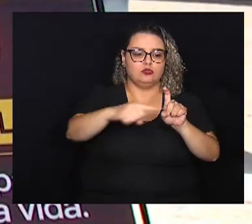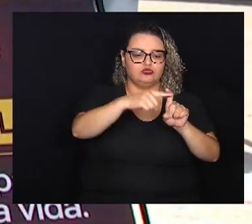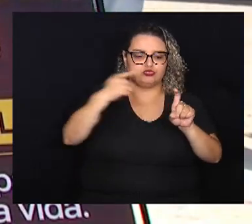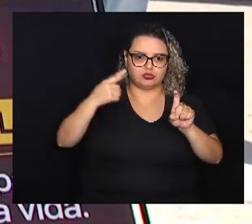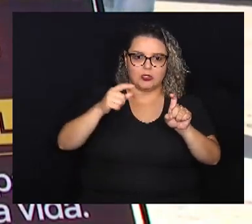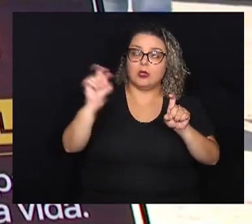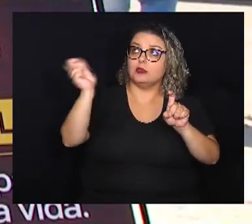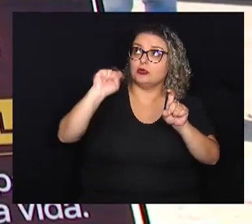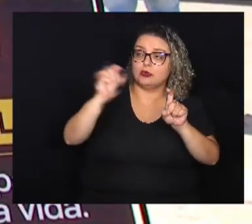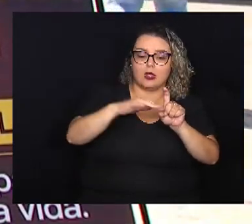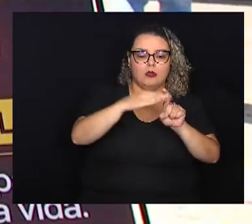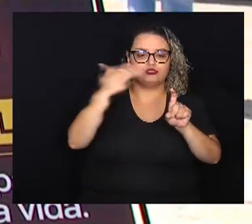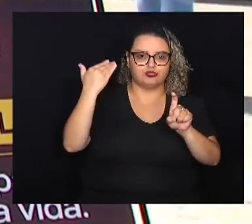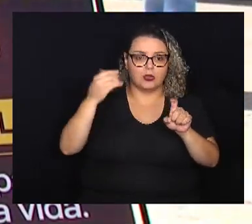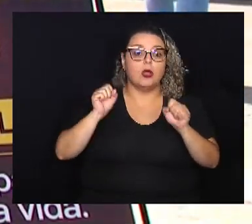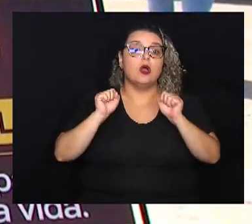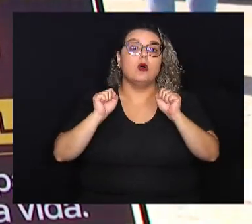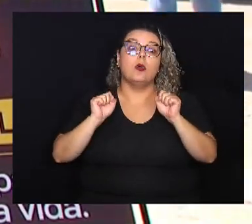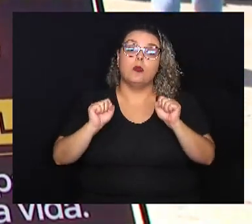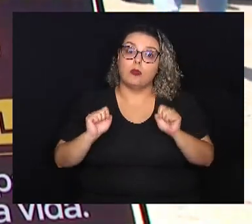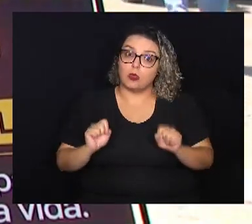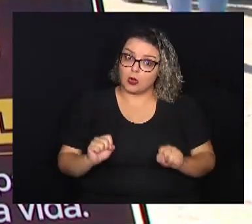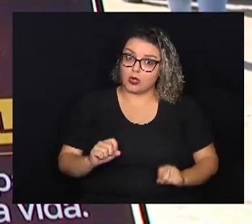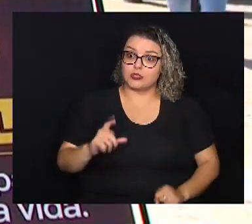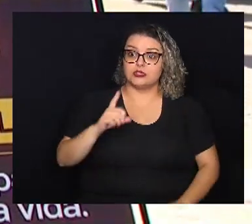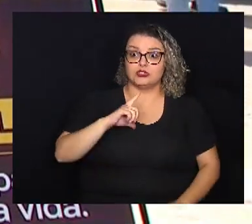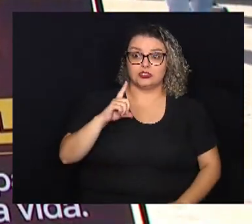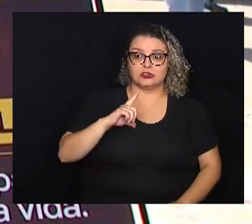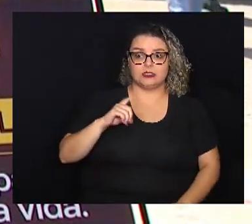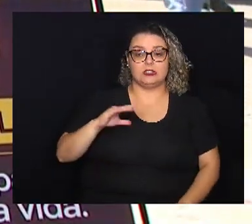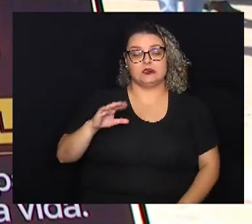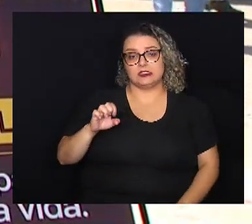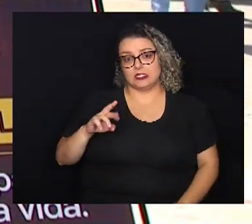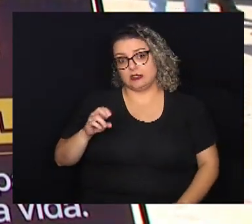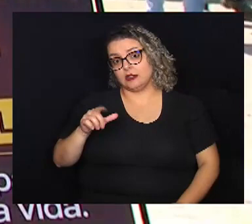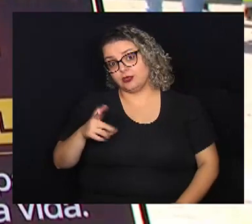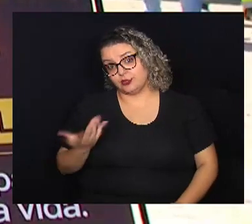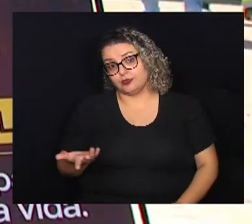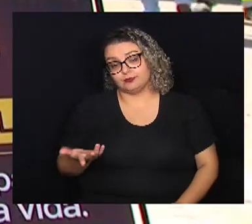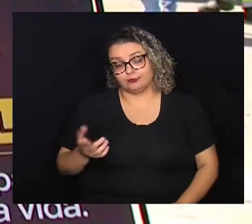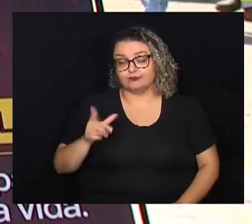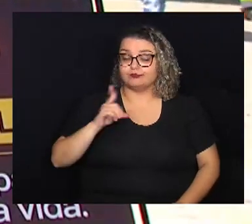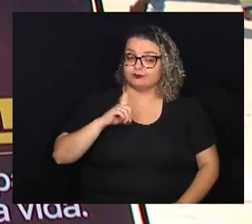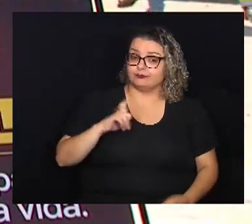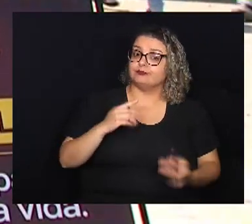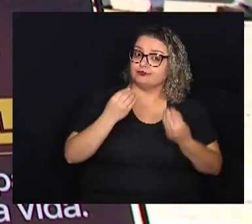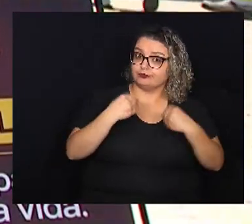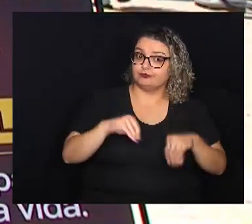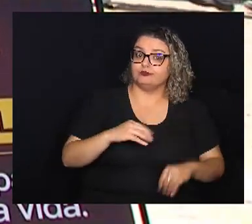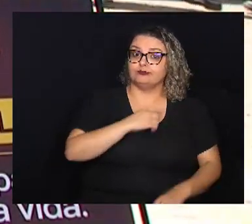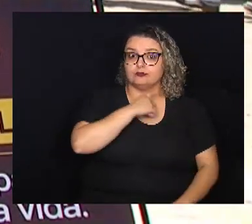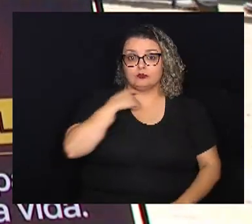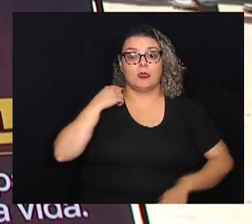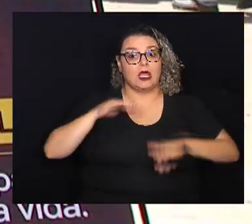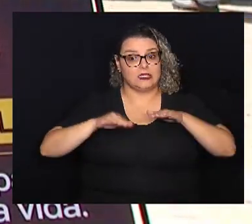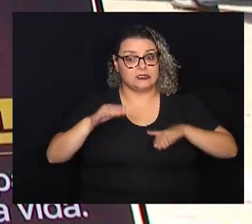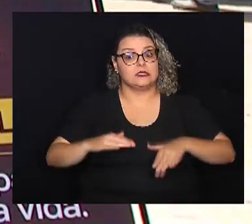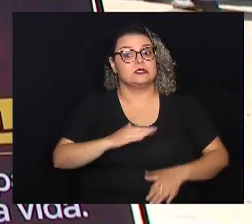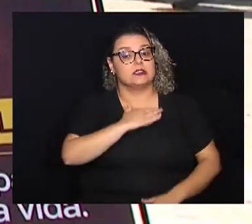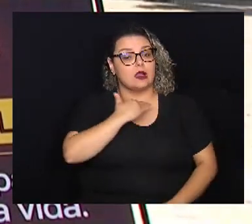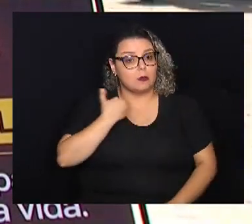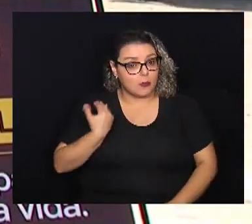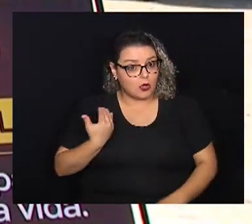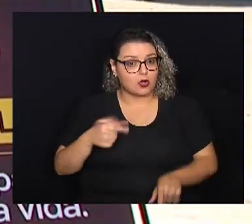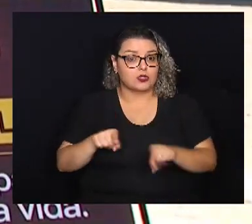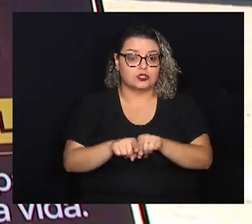pipa que muitas vezes pode ser que tenha serol. E isso acaba causando aí ferimento e muitas vezes também a morte